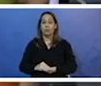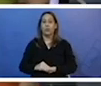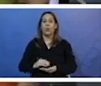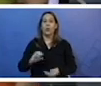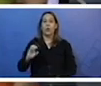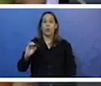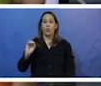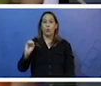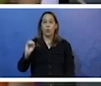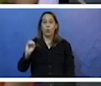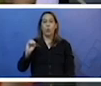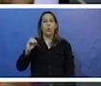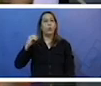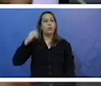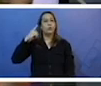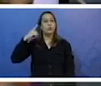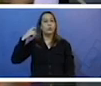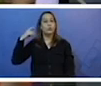amarelo.